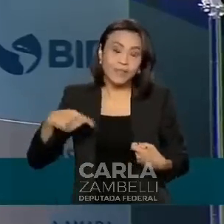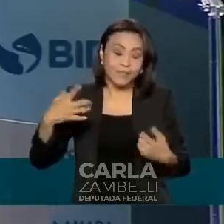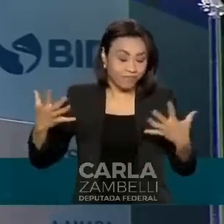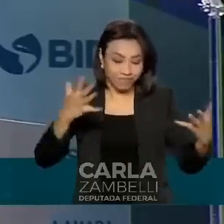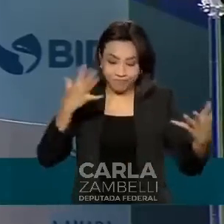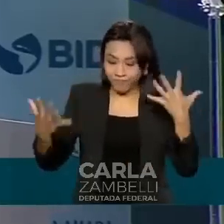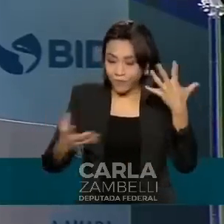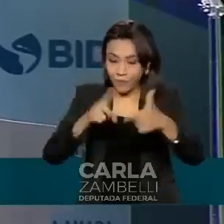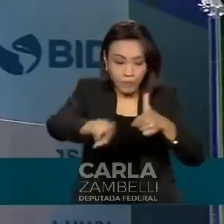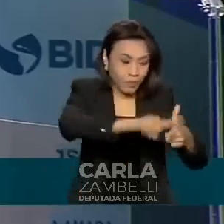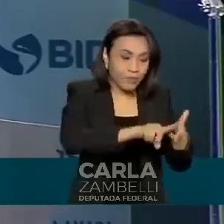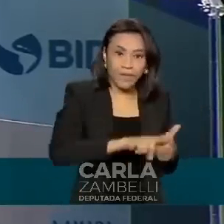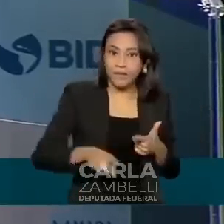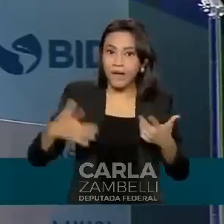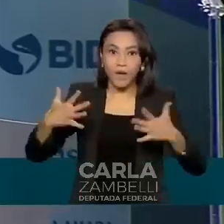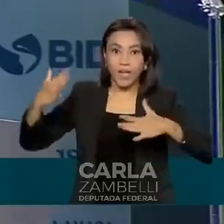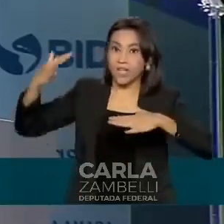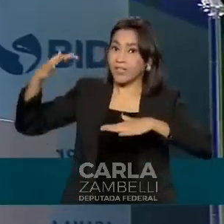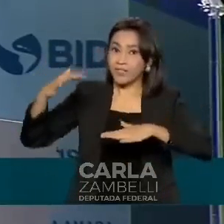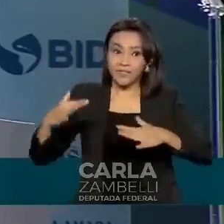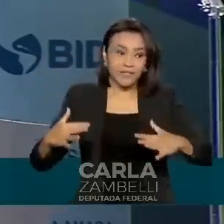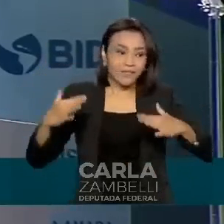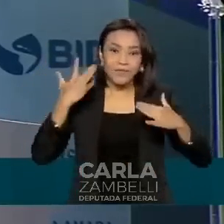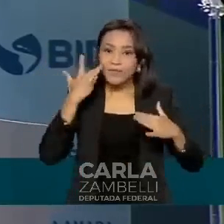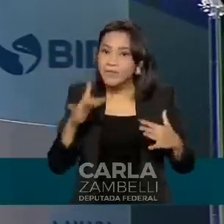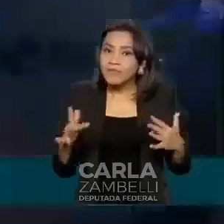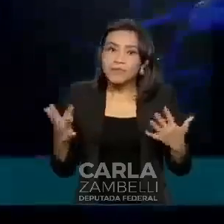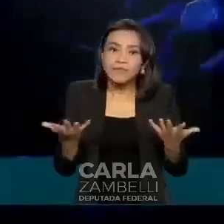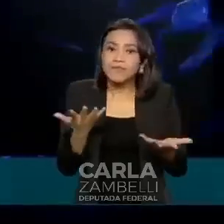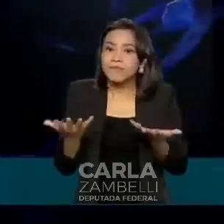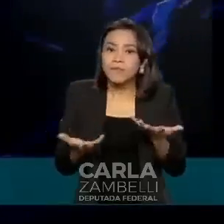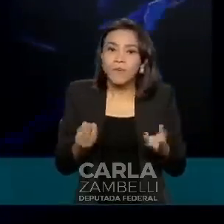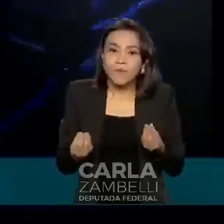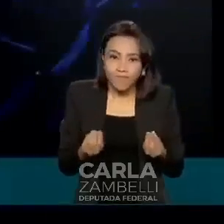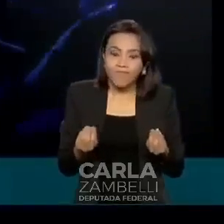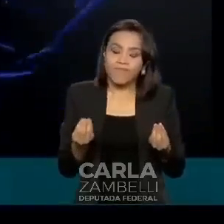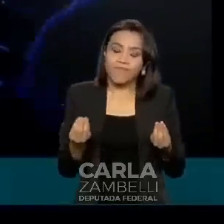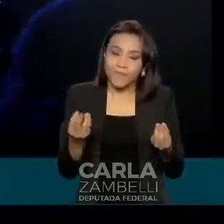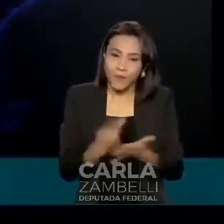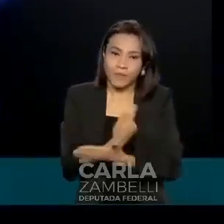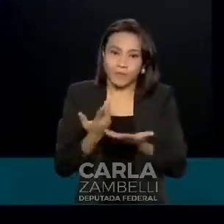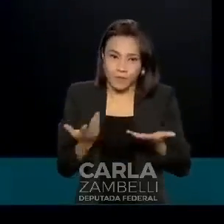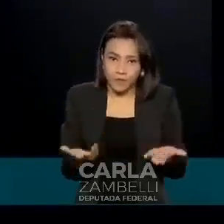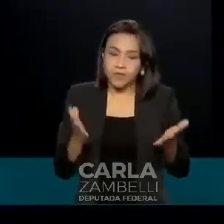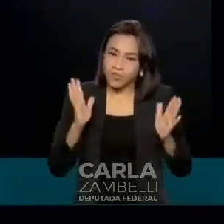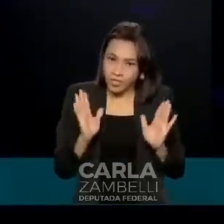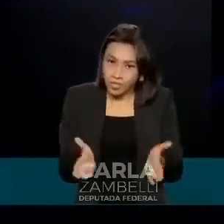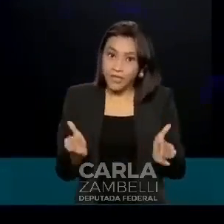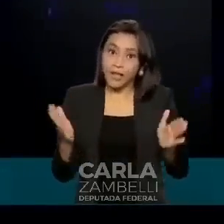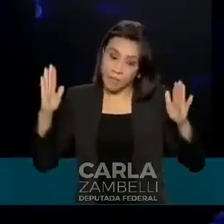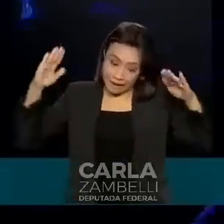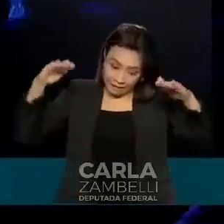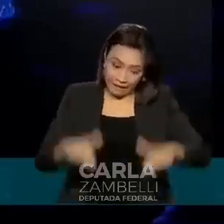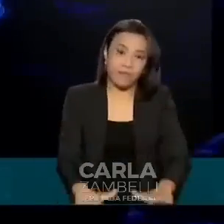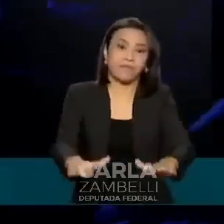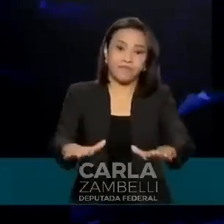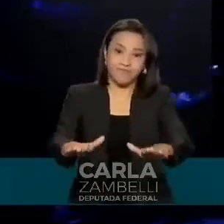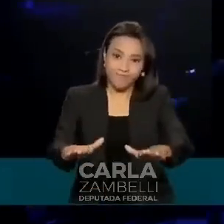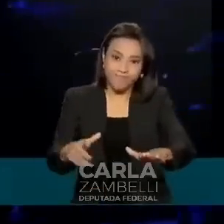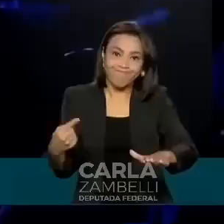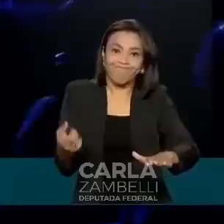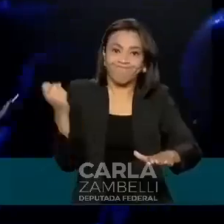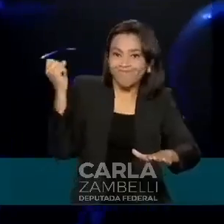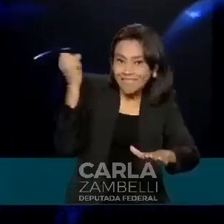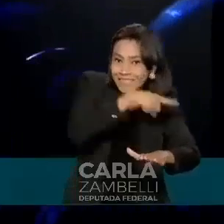cadeias produtivas e não existe mais um ponto suave para eles não tem mais essa alternativa já é um hardgainer já é uma